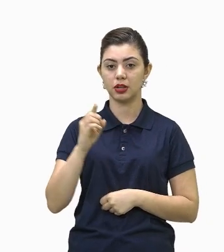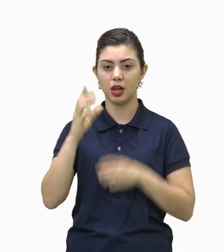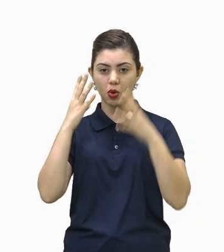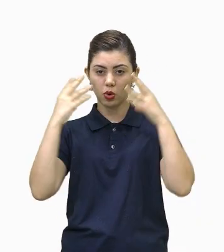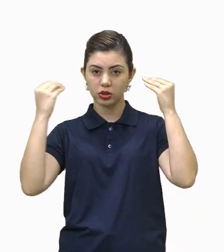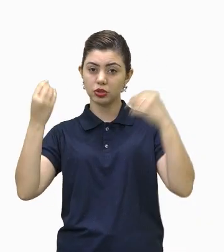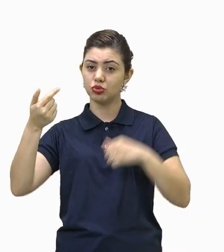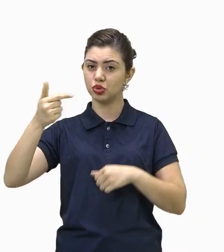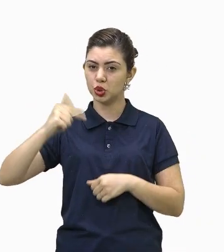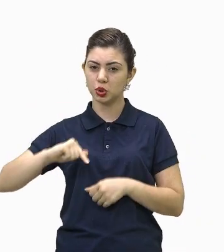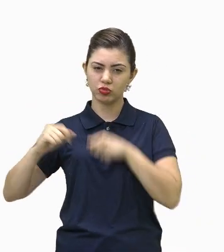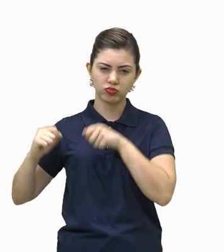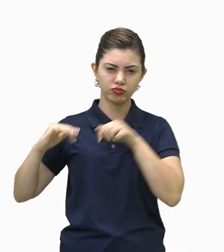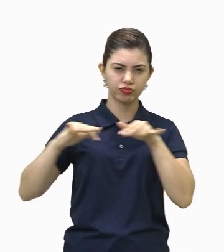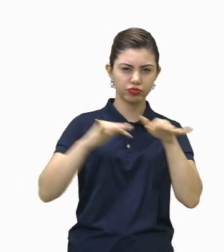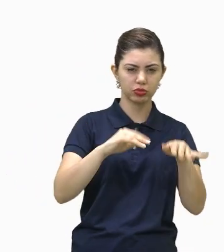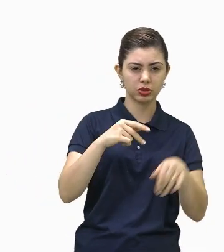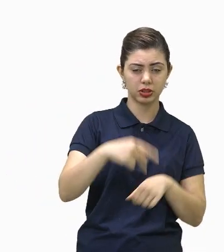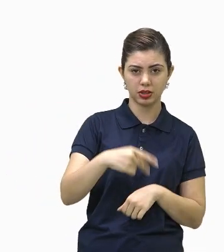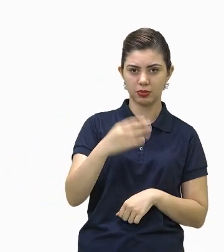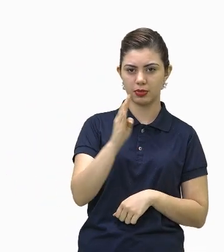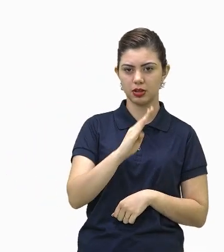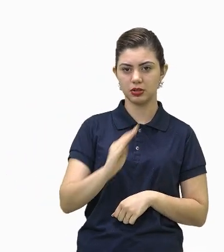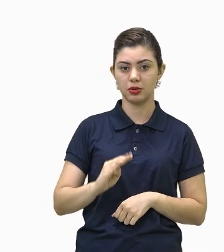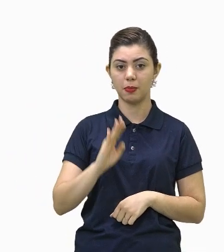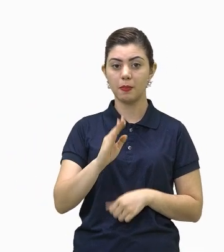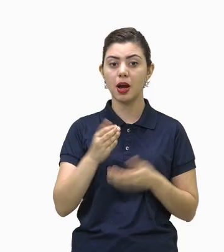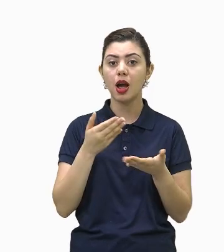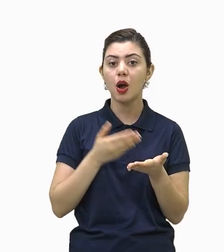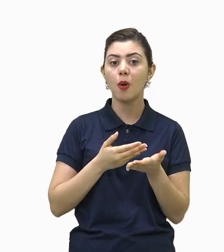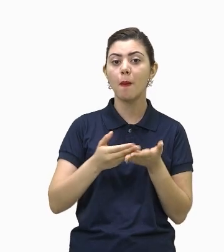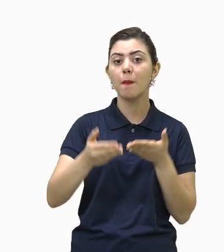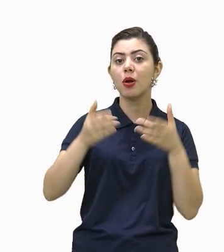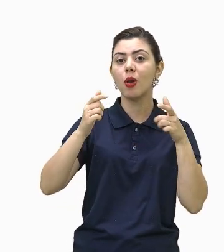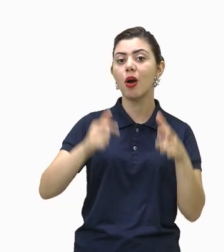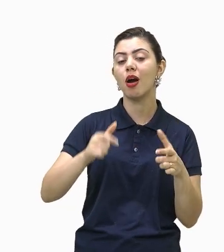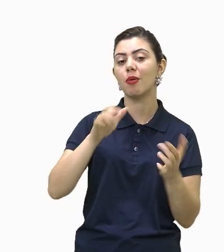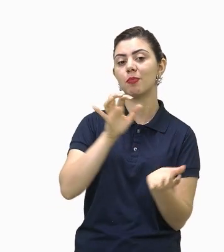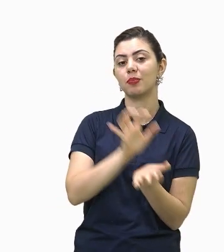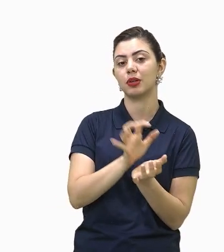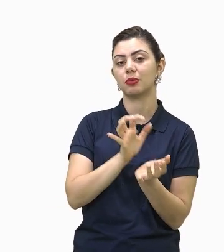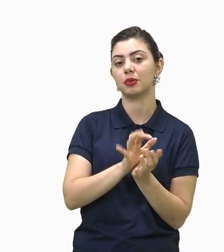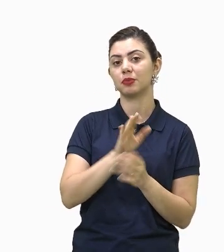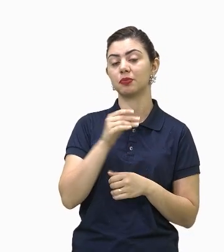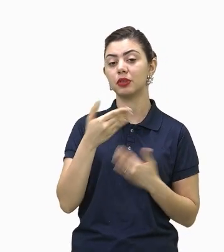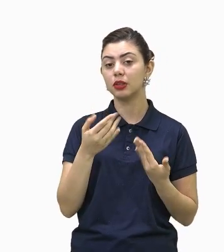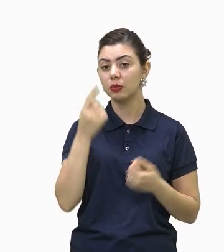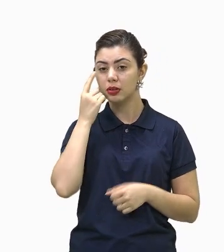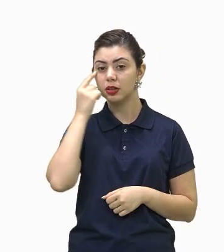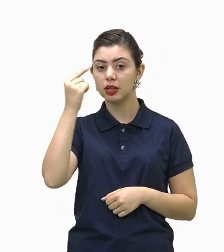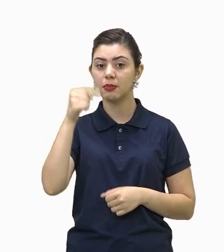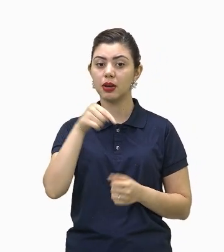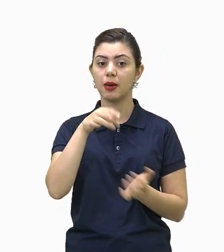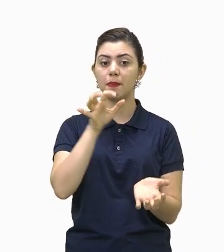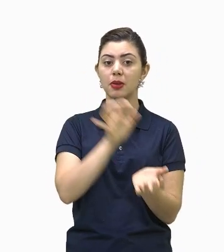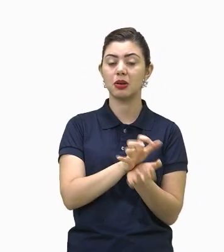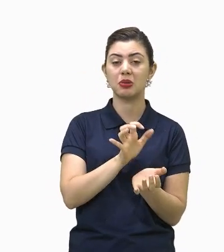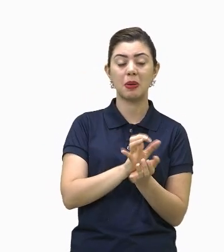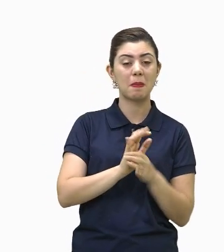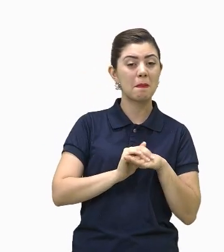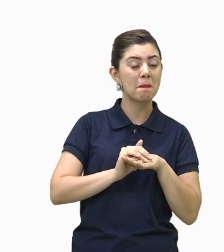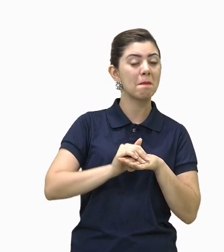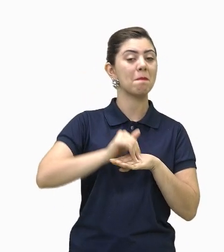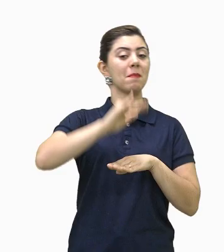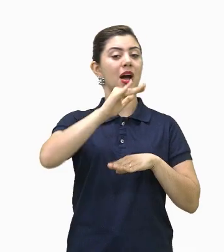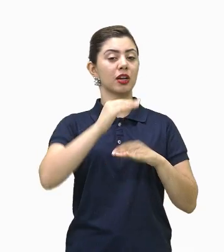novamente invadem o Brasil, desta vez em Pernambuco. Lembre-se de que Pernambuco é o maior